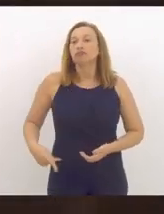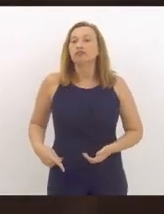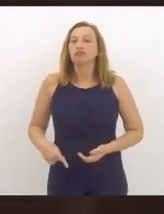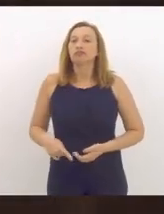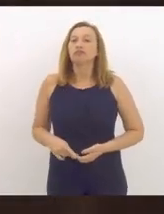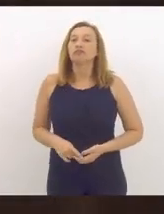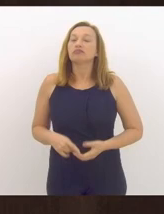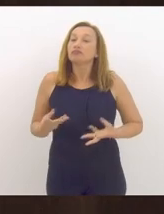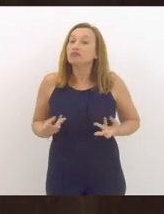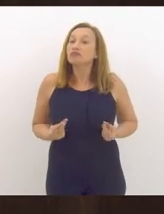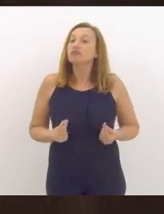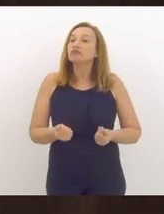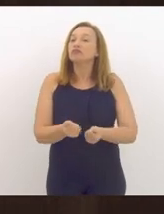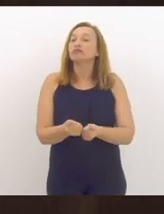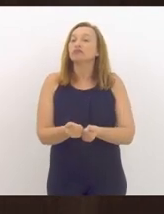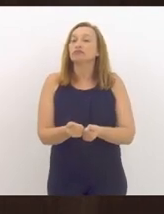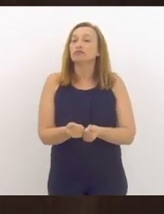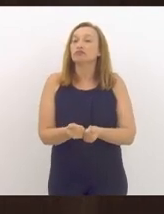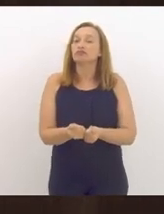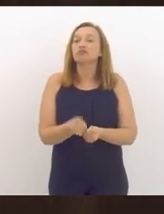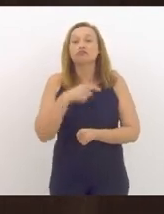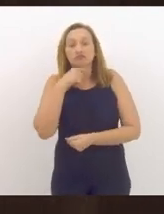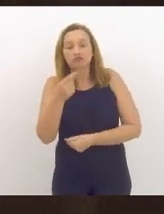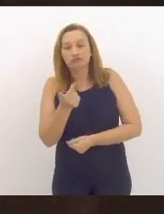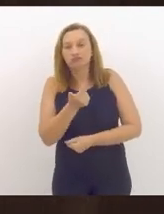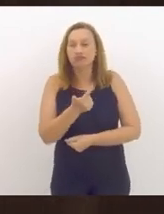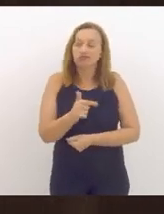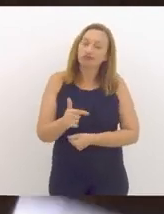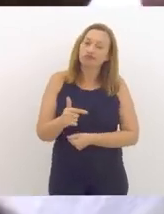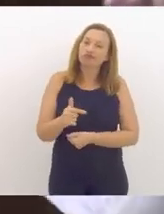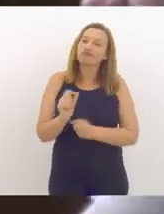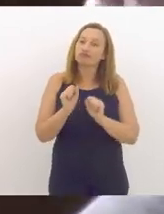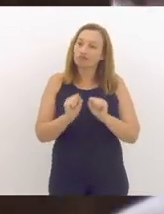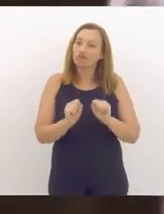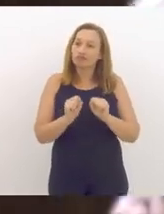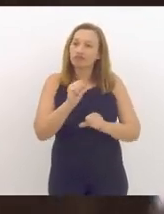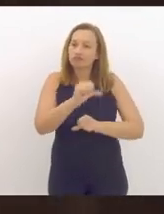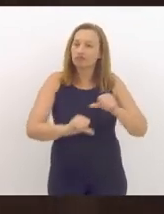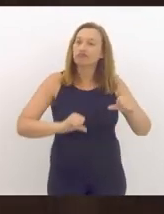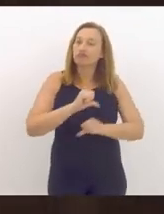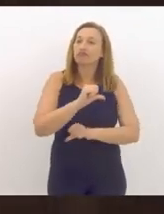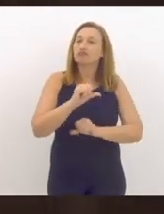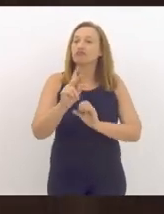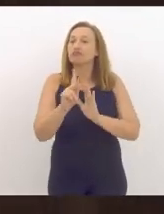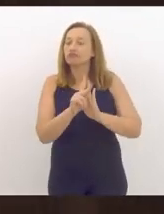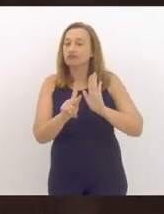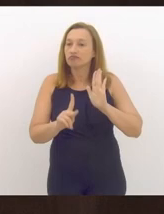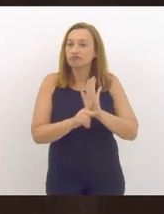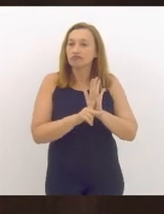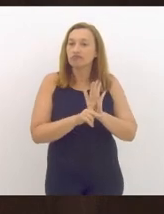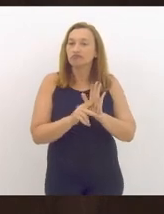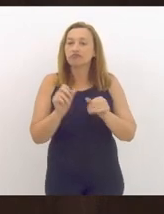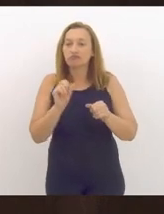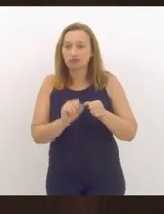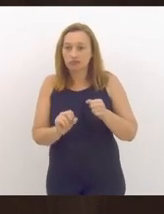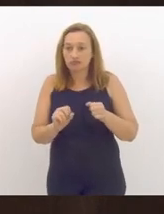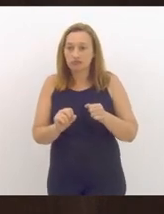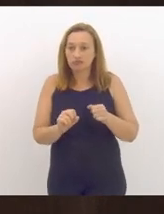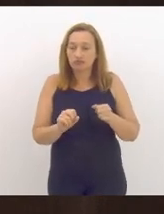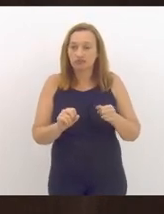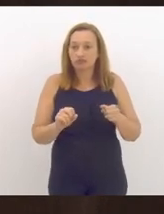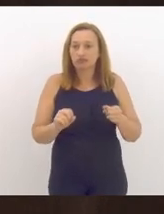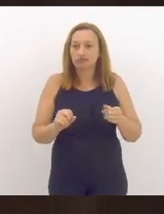pela sensibilidade e, sem dúvida nenhuma, que a gente possa transformar esse projeto que fizemos com